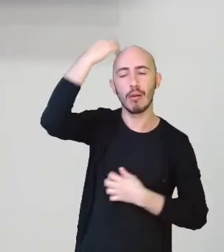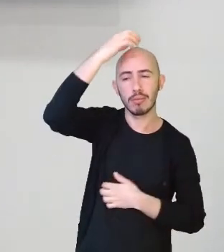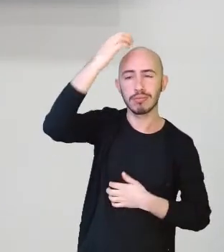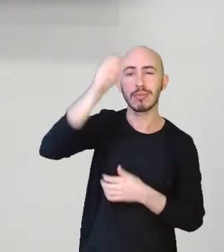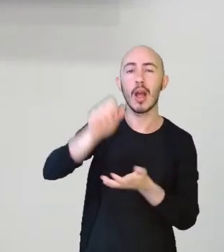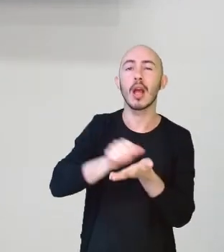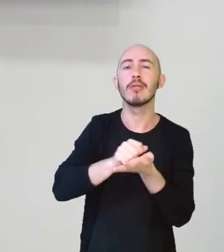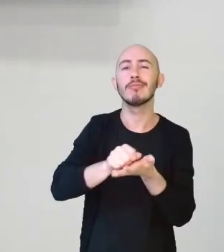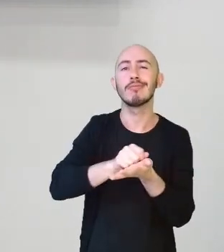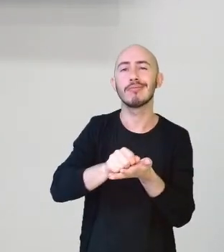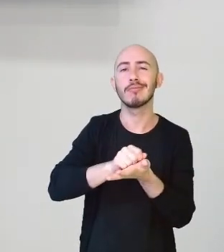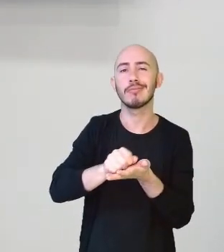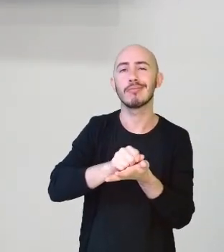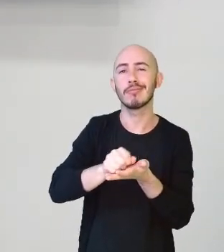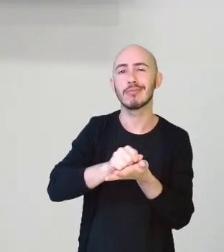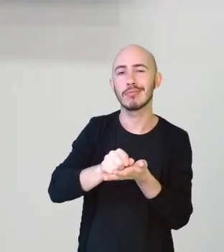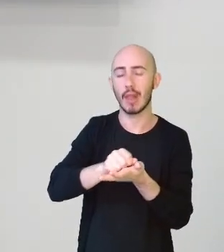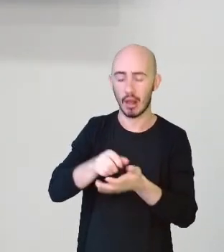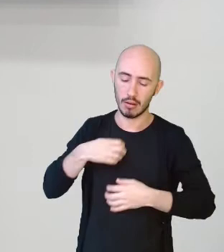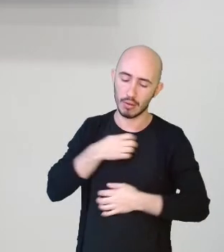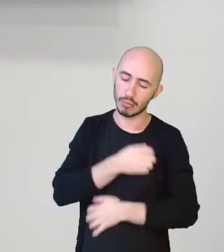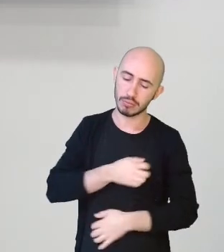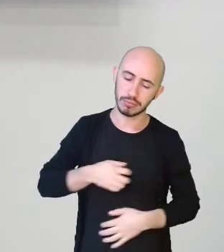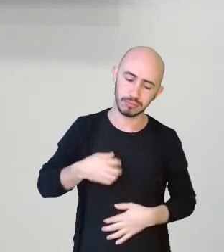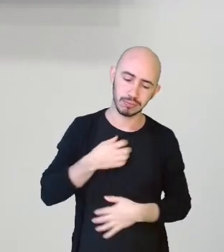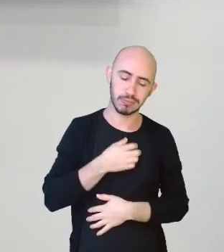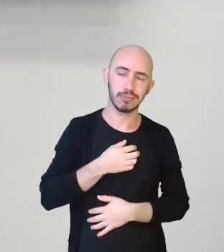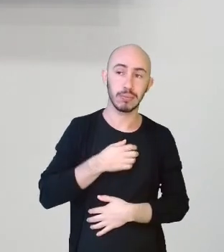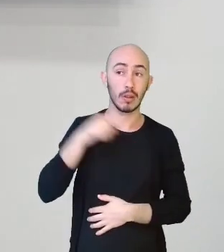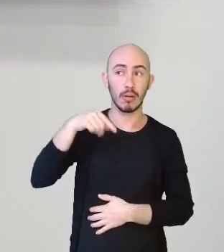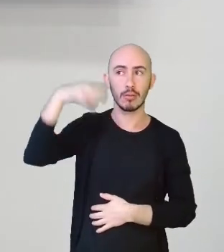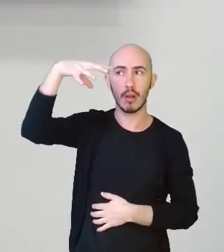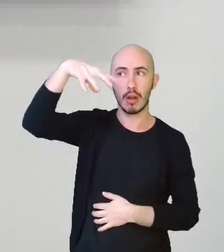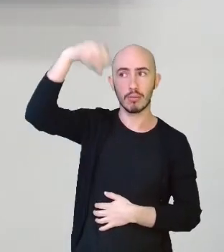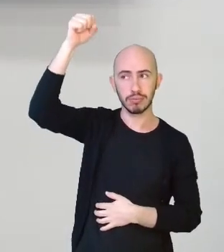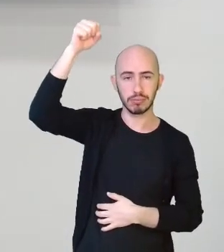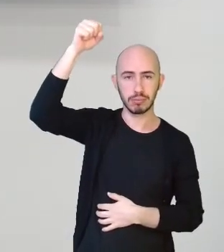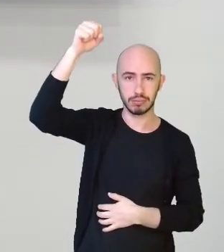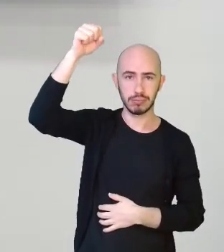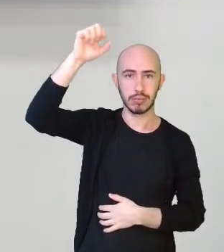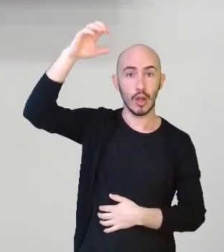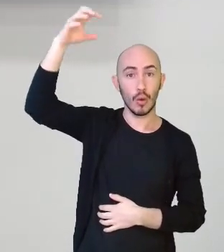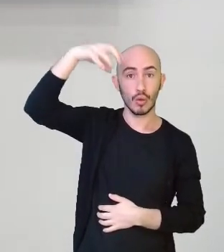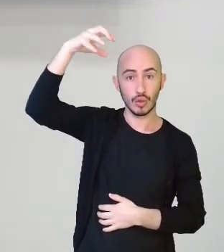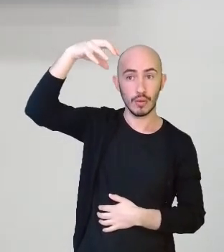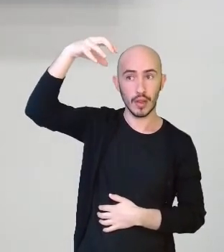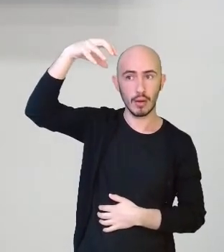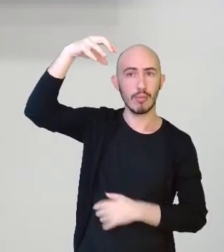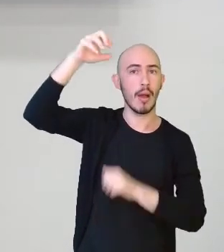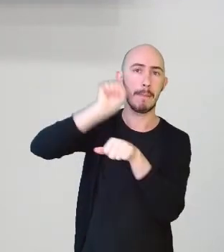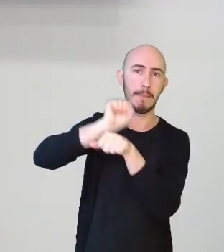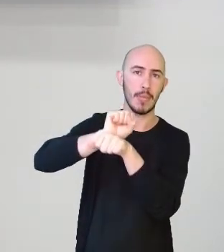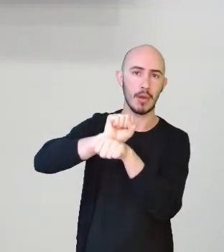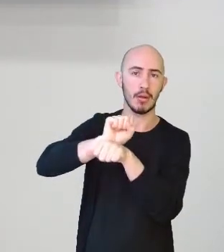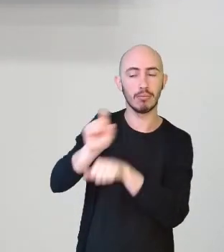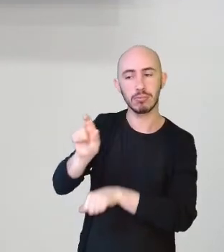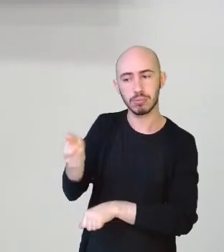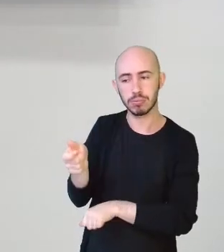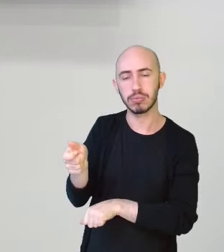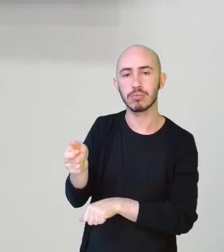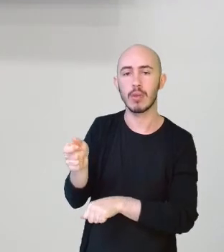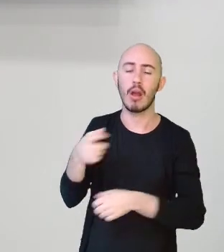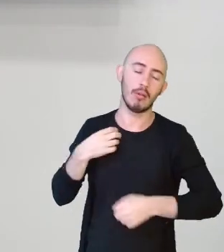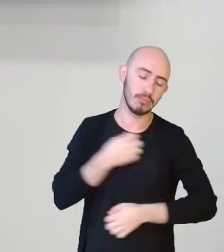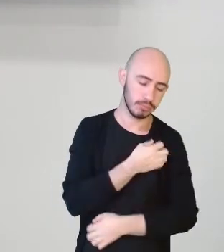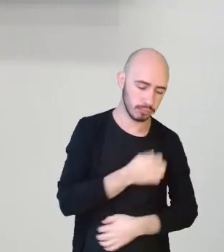shampoo, fecha lá a torneira, fecha lá a passagem, né? Não sei como é na sua casa, que faz o chuveiro funcionar. Quando você estiver